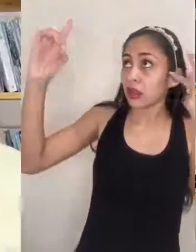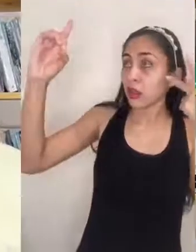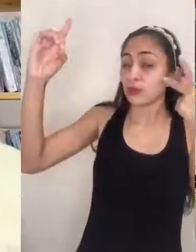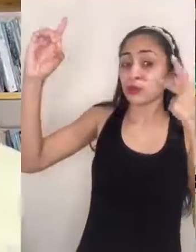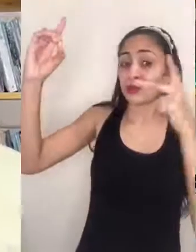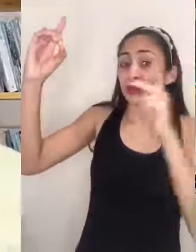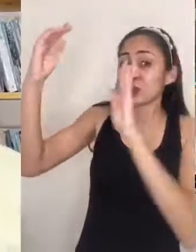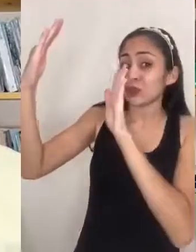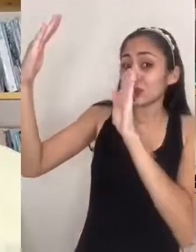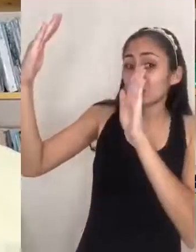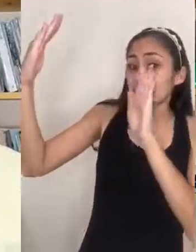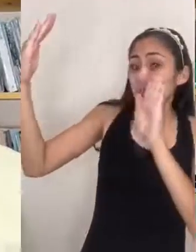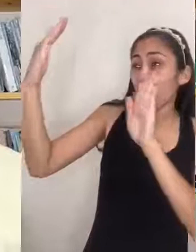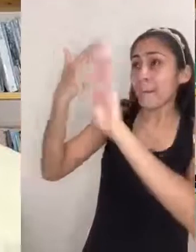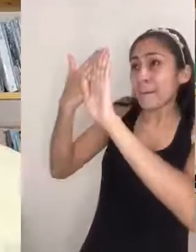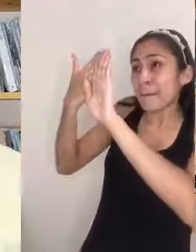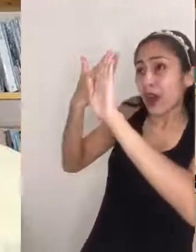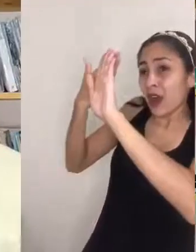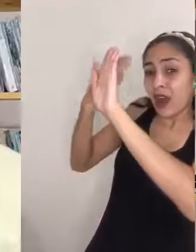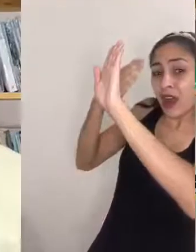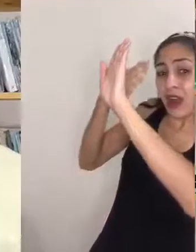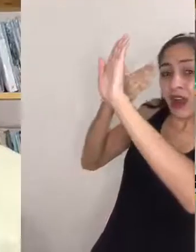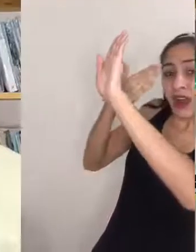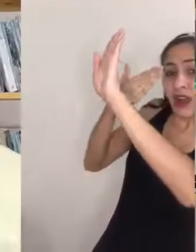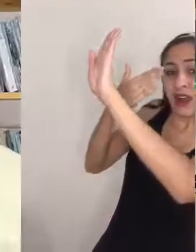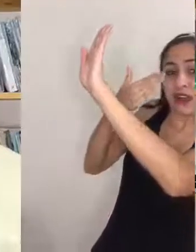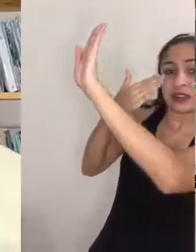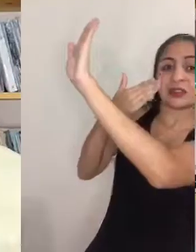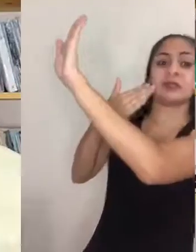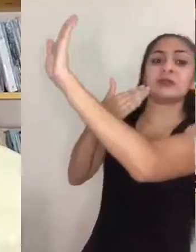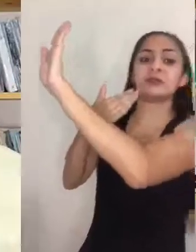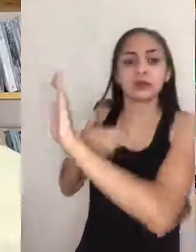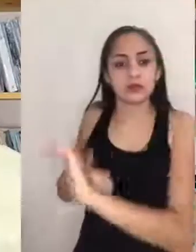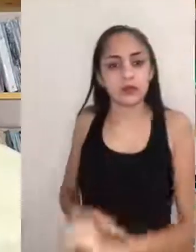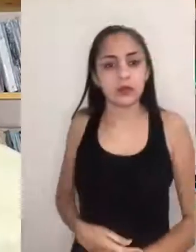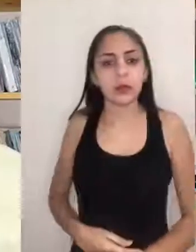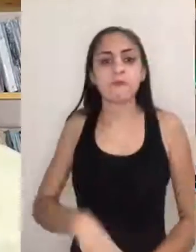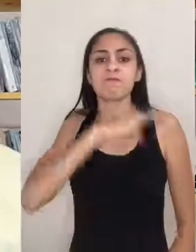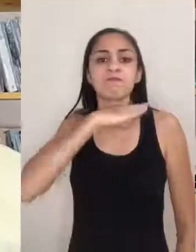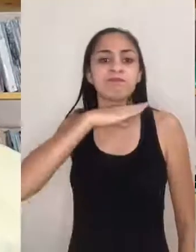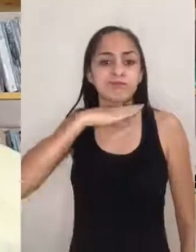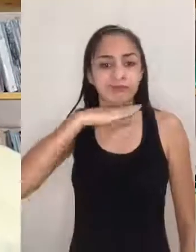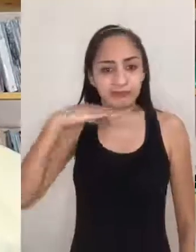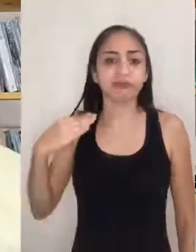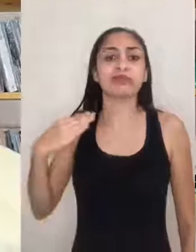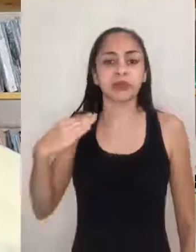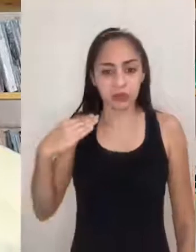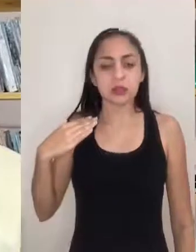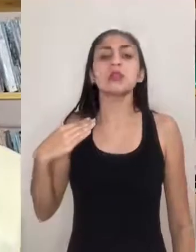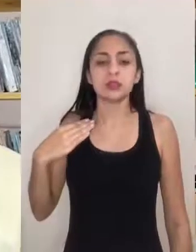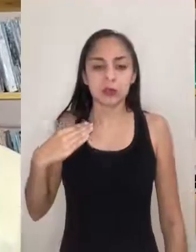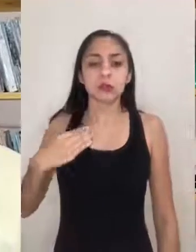entre Deus e o homem. E por provocar separação, gerar morte